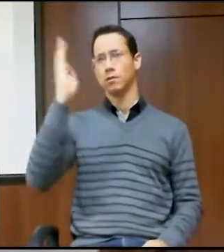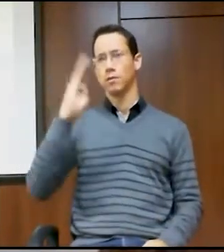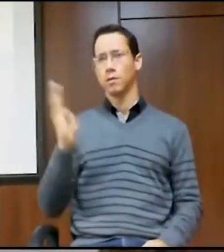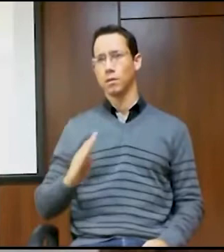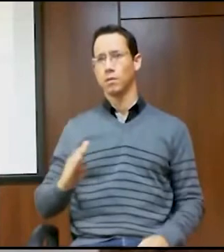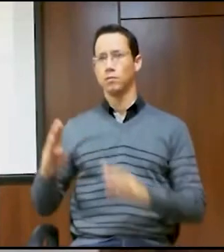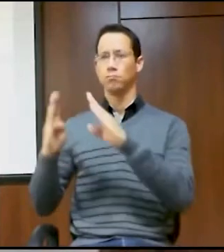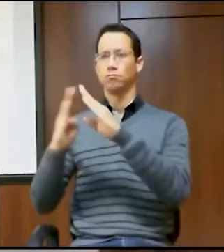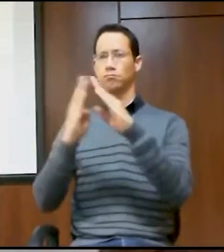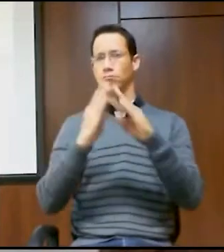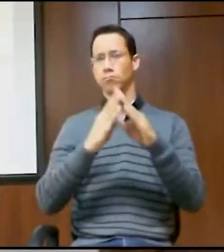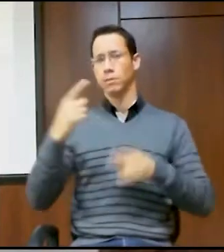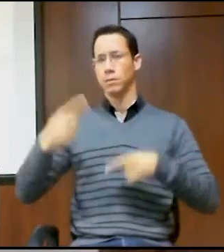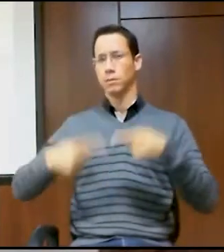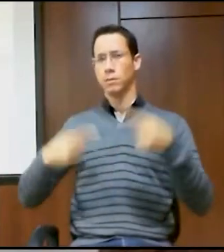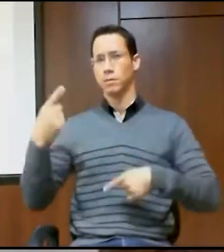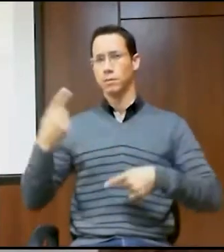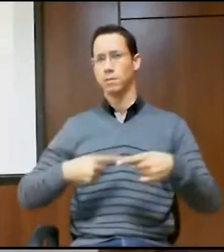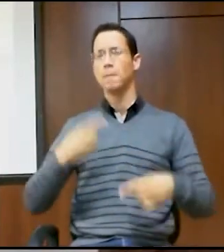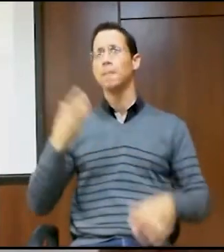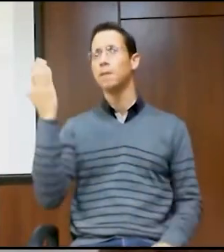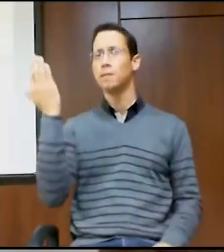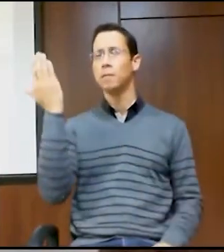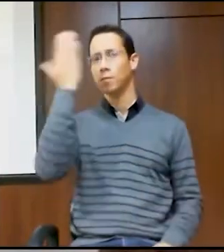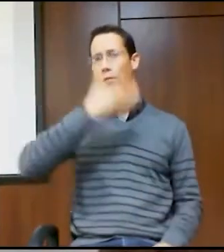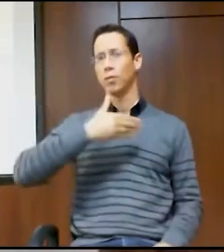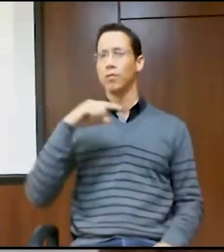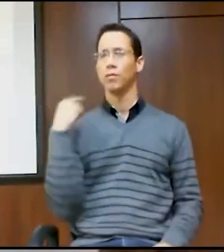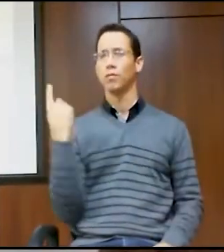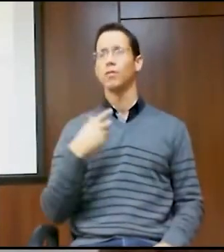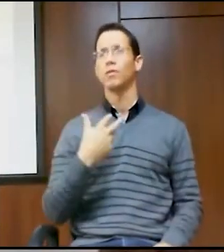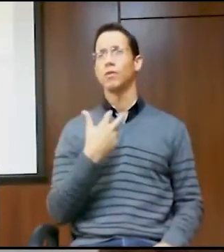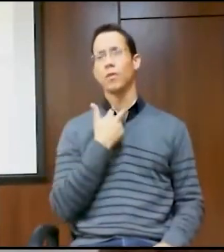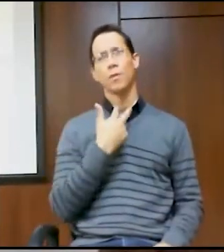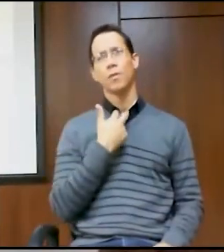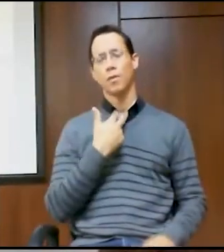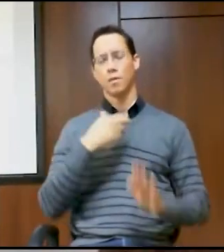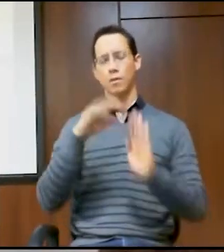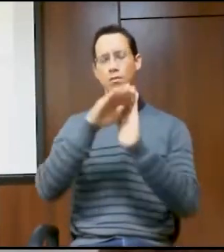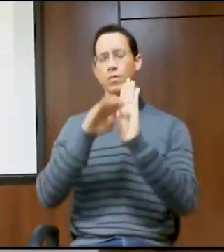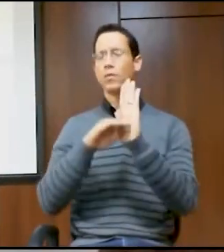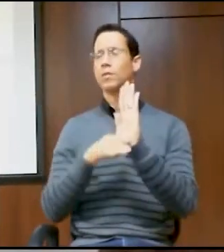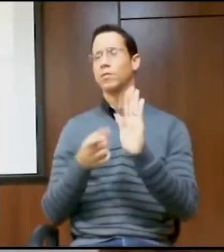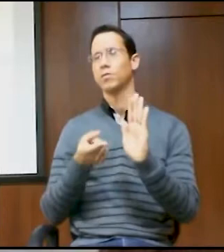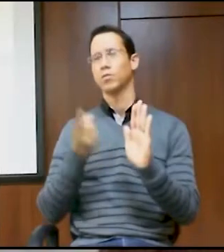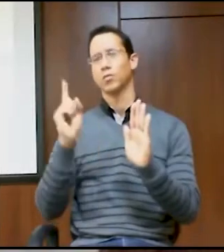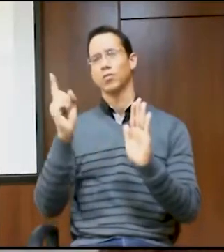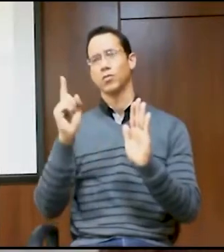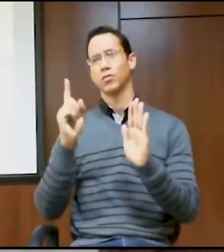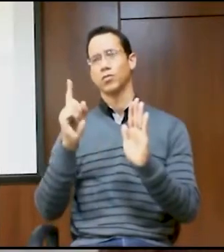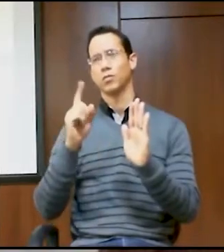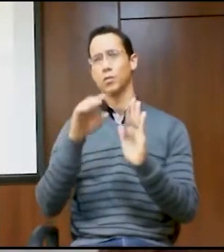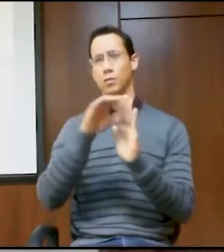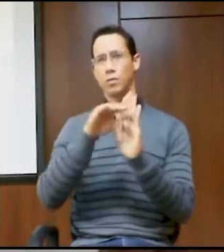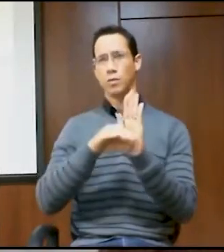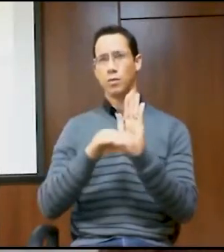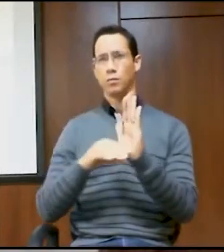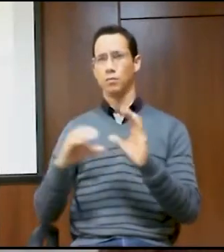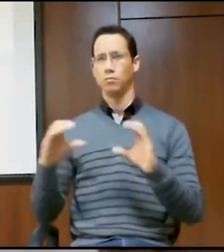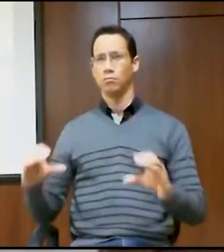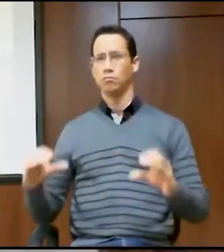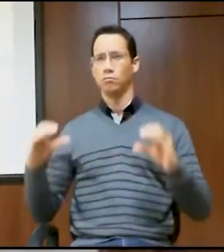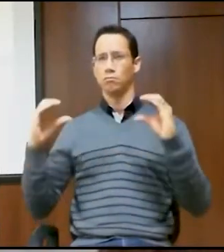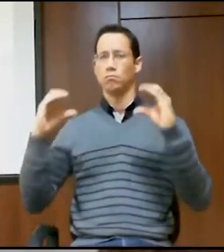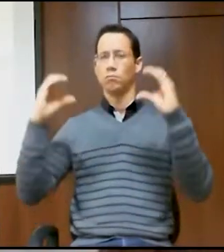já mostra que nós não podemos ter programas únicos, nós não podemos ter programas de cima para baixo e